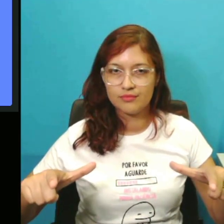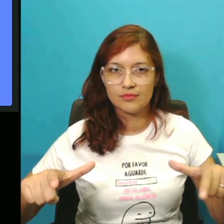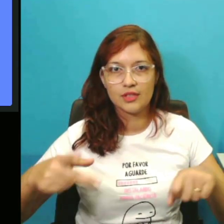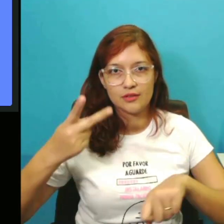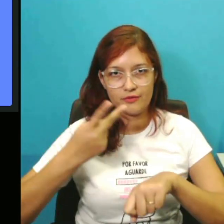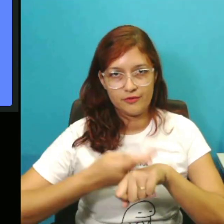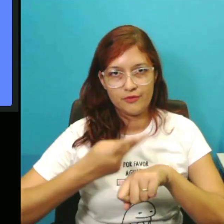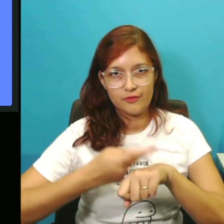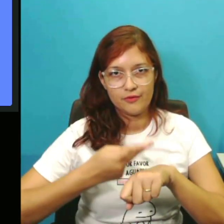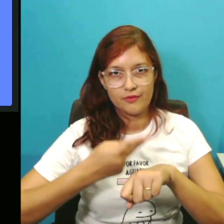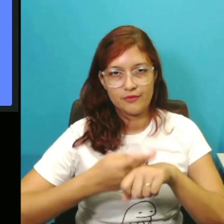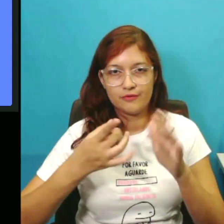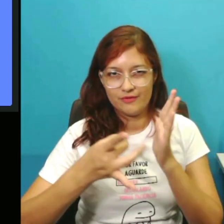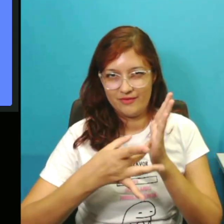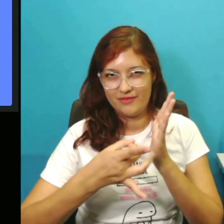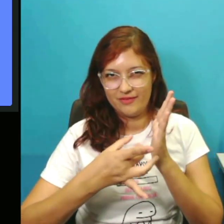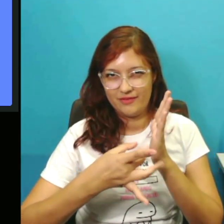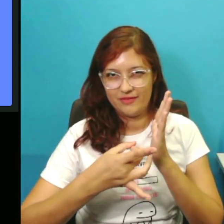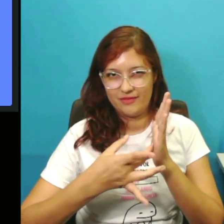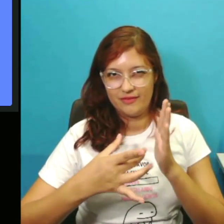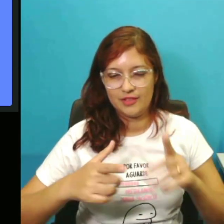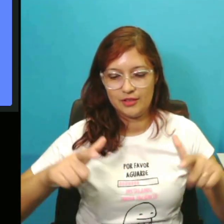pode usar um refratário de vidro.